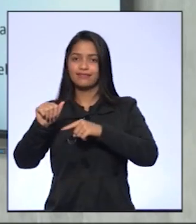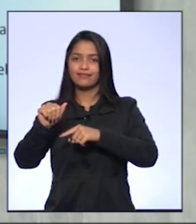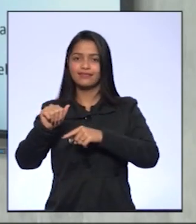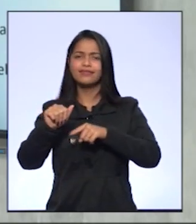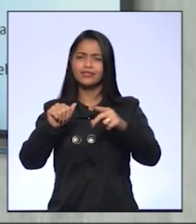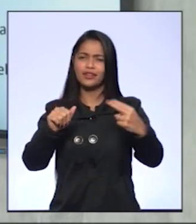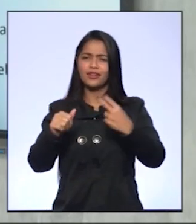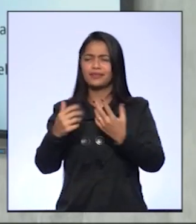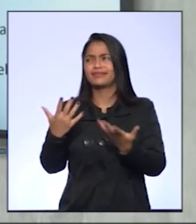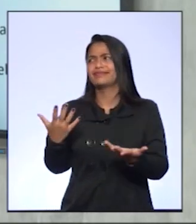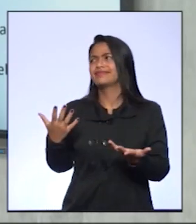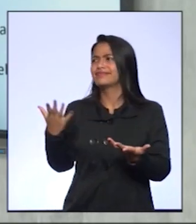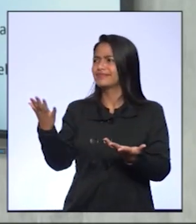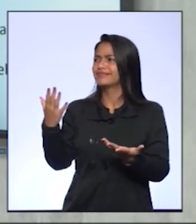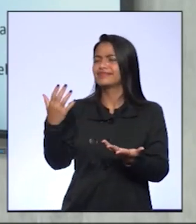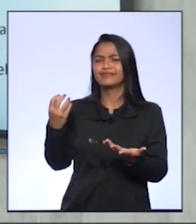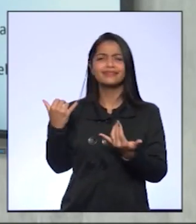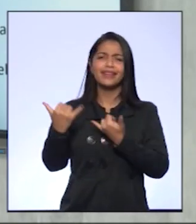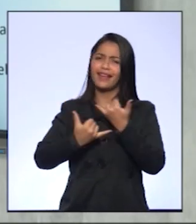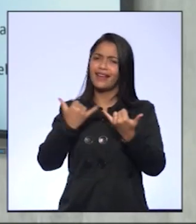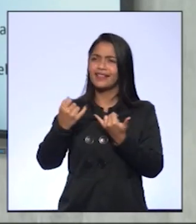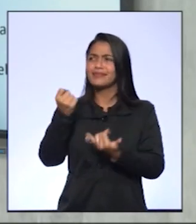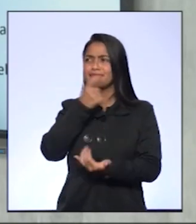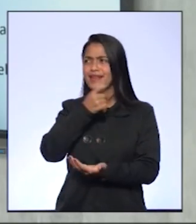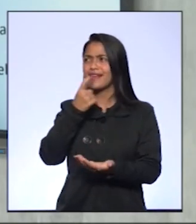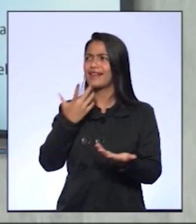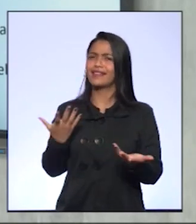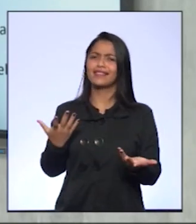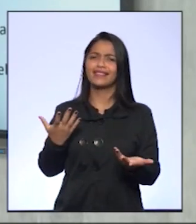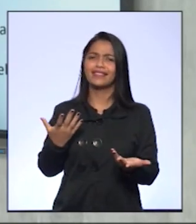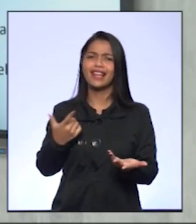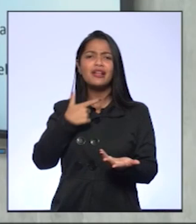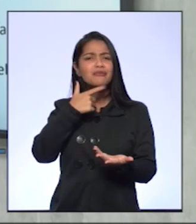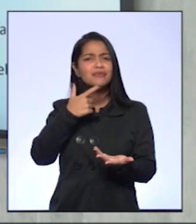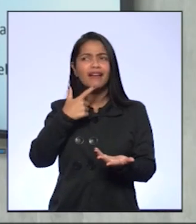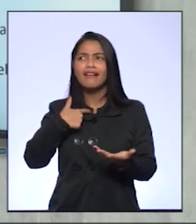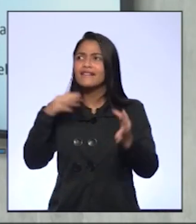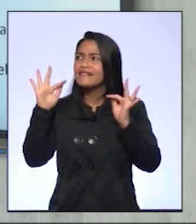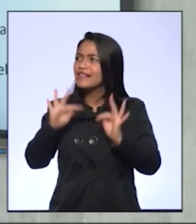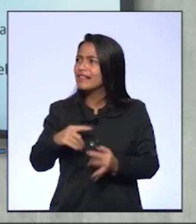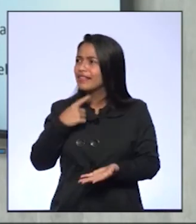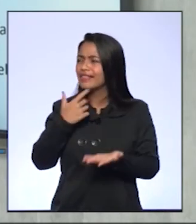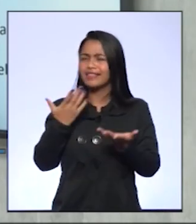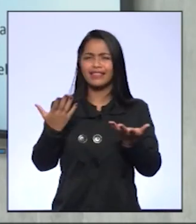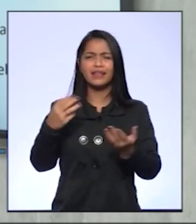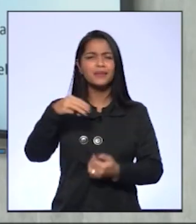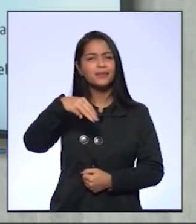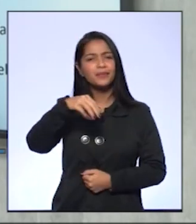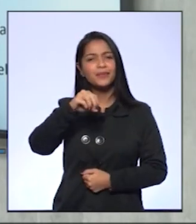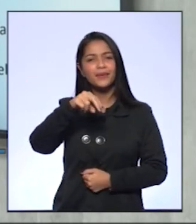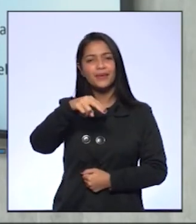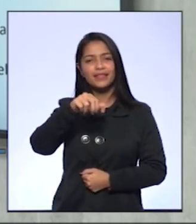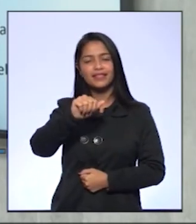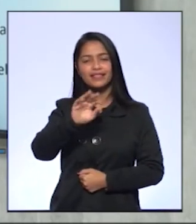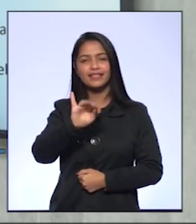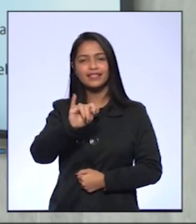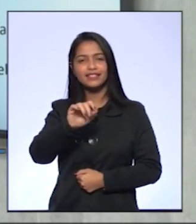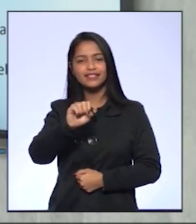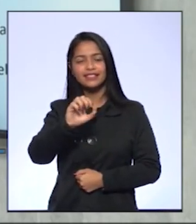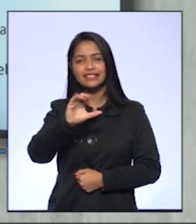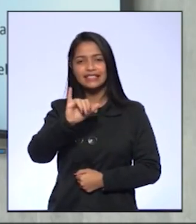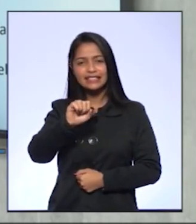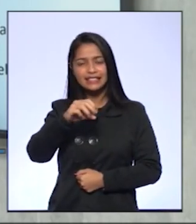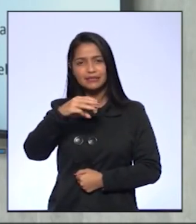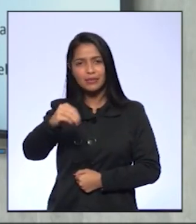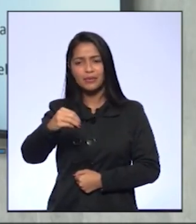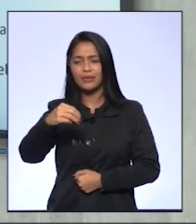você tá de brincadeira com a minha cara, mano. Eu não posso ter um dia de alegria? O que é monasticismo guerreiro, velho? Olha pra mim.